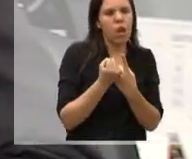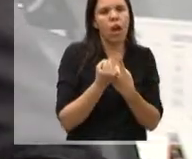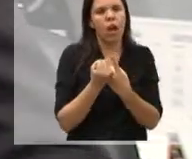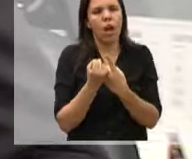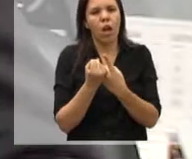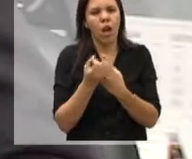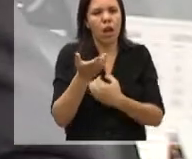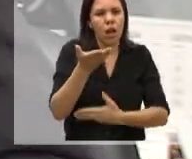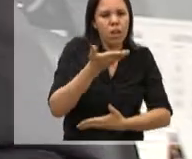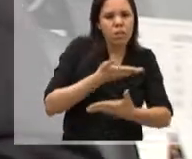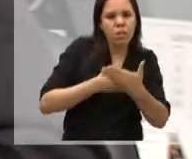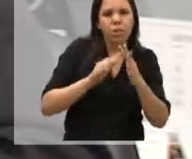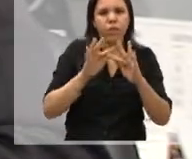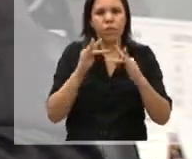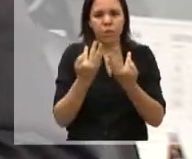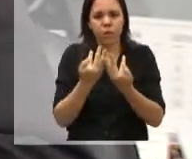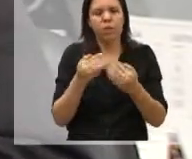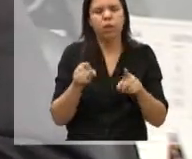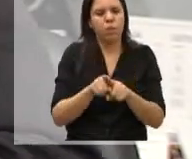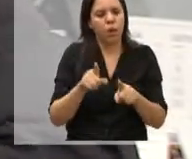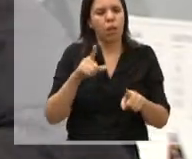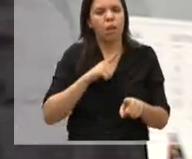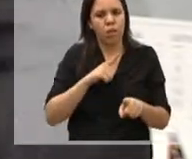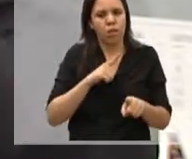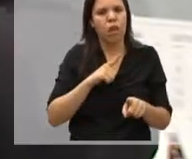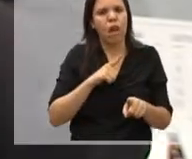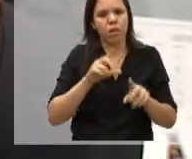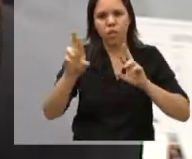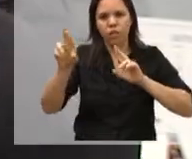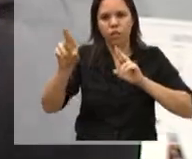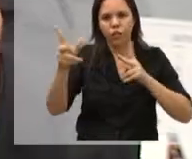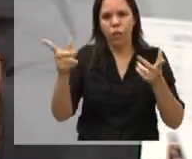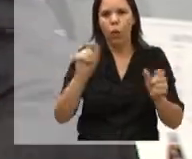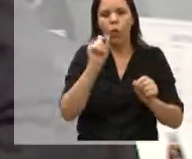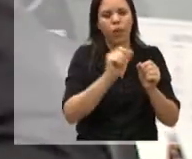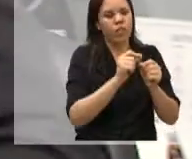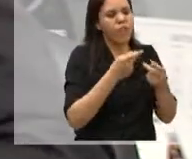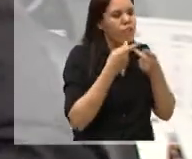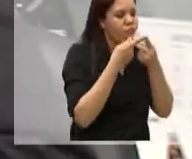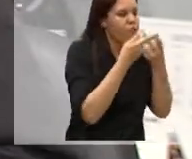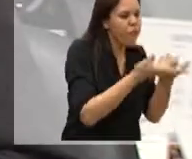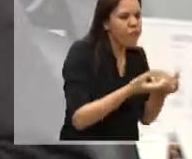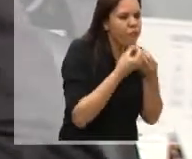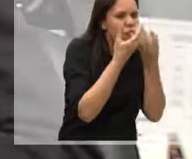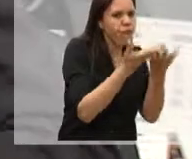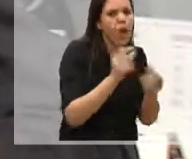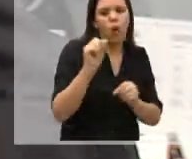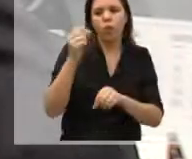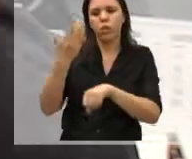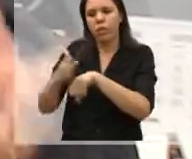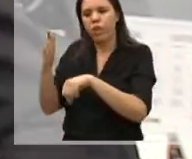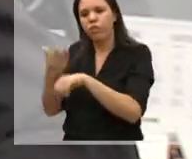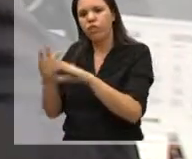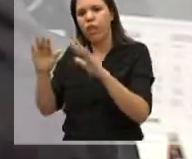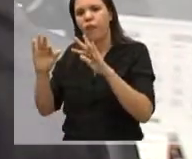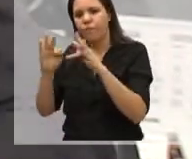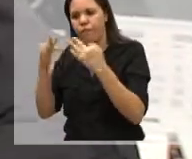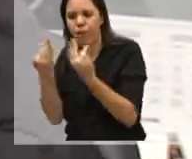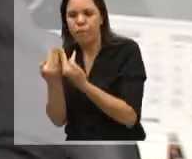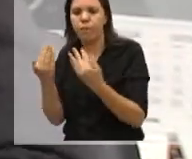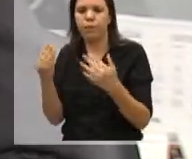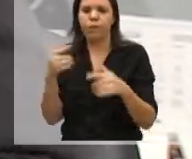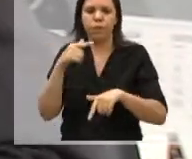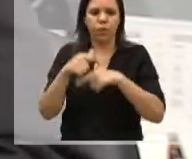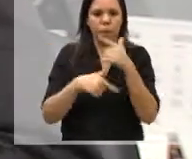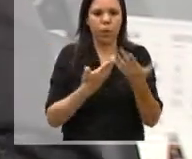afetivo, relacionamento familiar, existe essa dicotomia, aquilo que se fala e aquilo que se pratica em casa, com a família, no